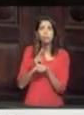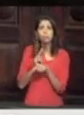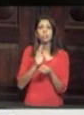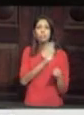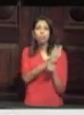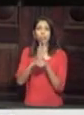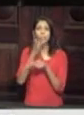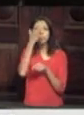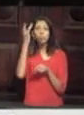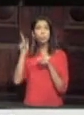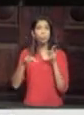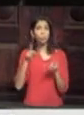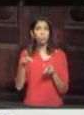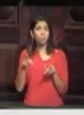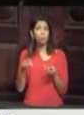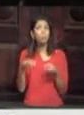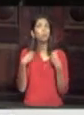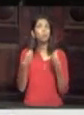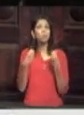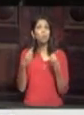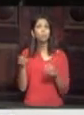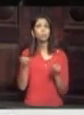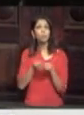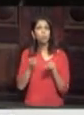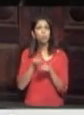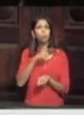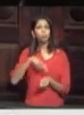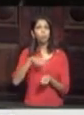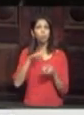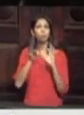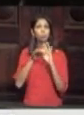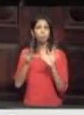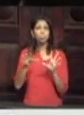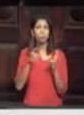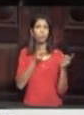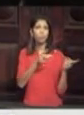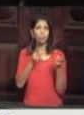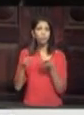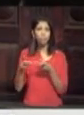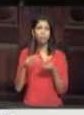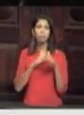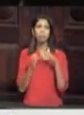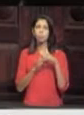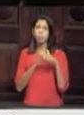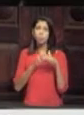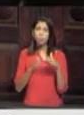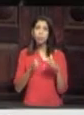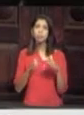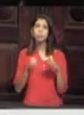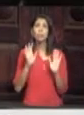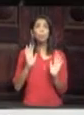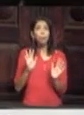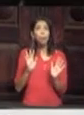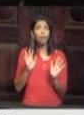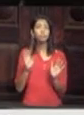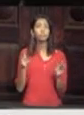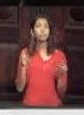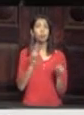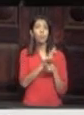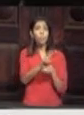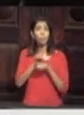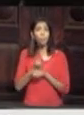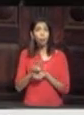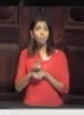interesses da população? E como podemos também autorizar a venda do maior ativo do Estado em contrapartida a um empréstimo